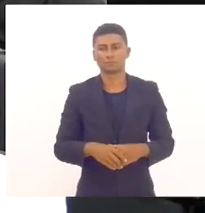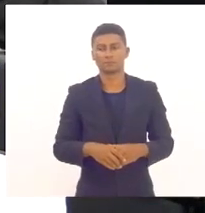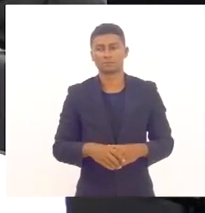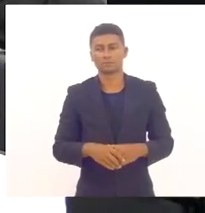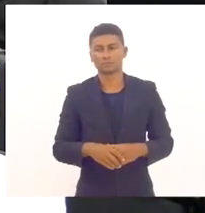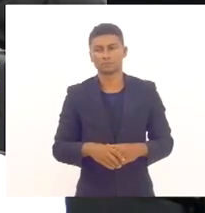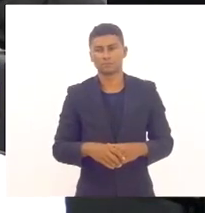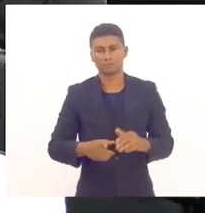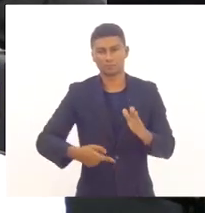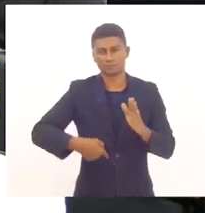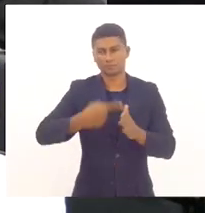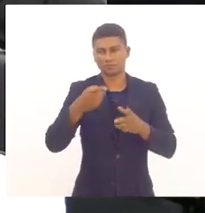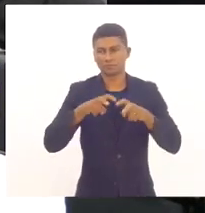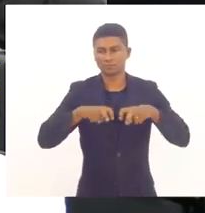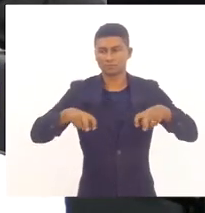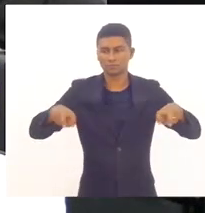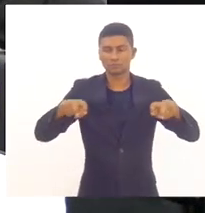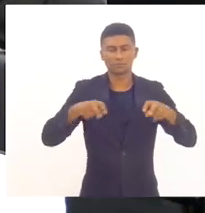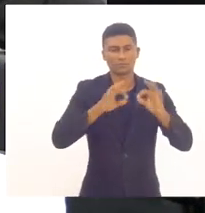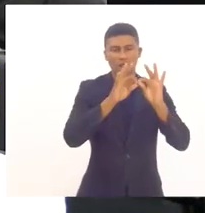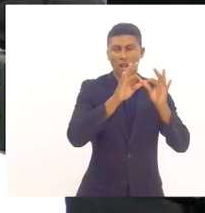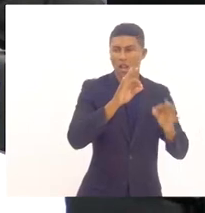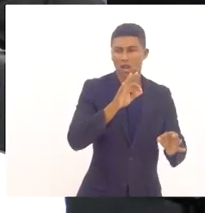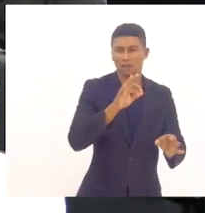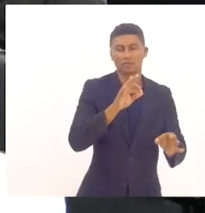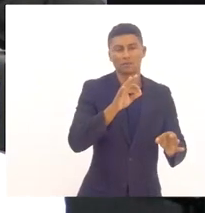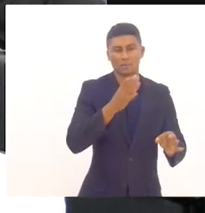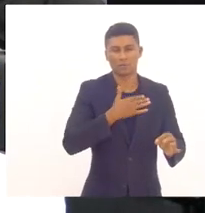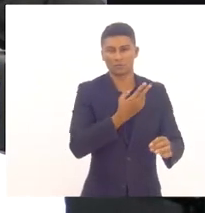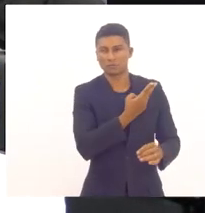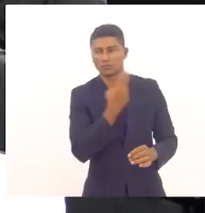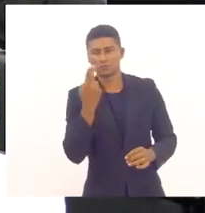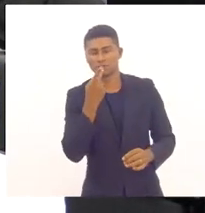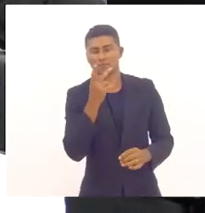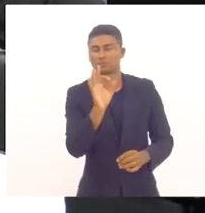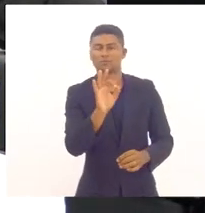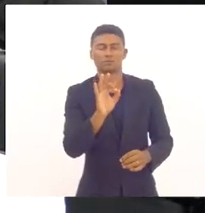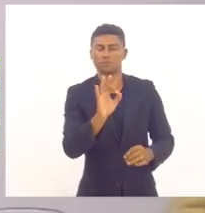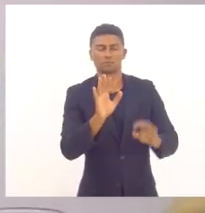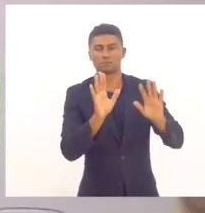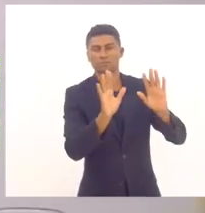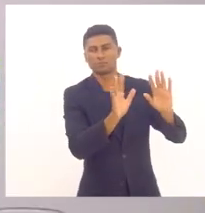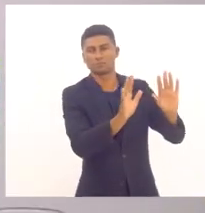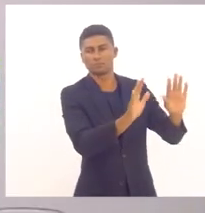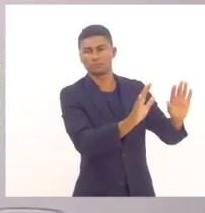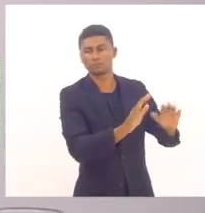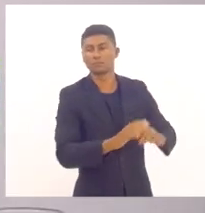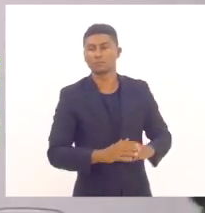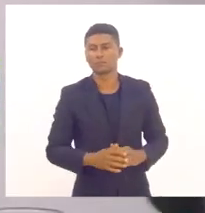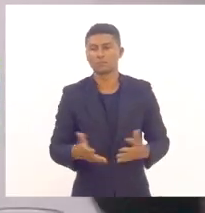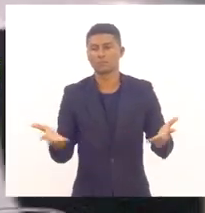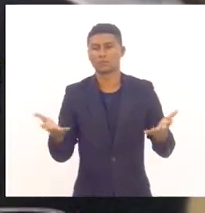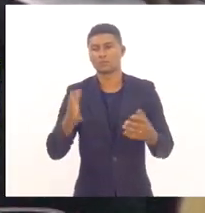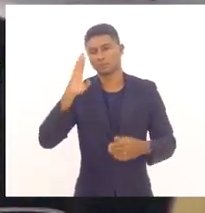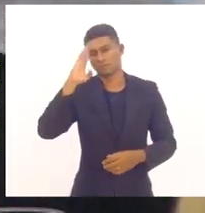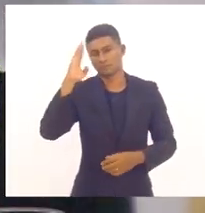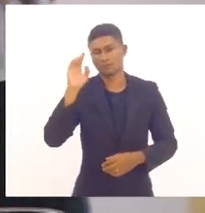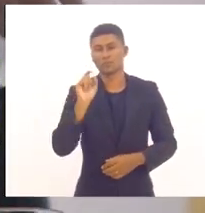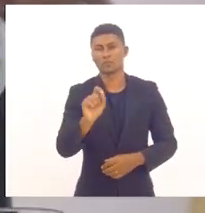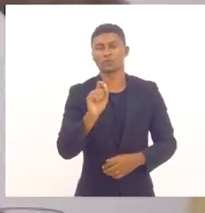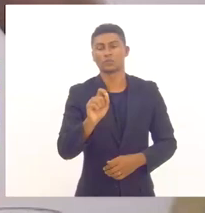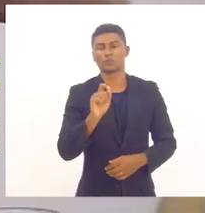primeira mesa, né, que meu nome foi amplamente citado, porque são outras questões. A questão é que hoje, principal, e que a